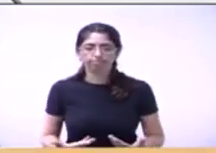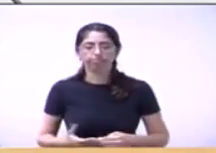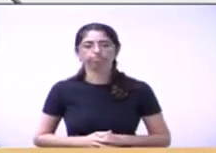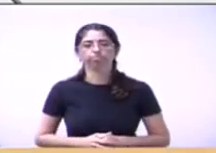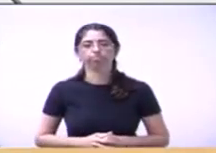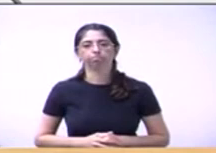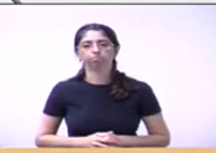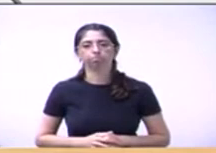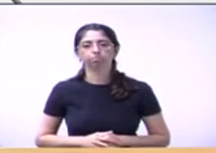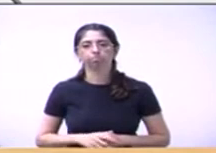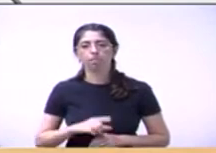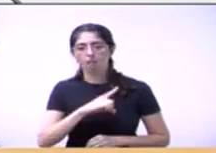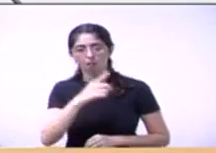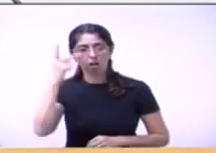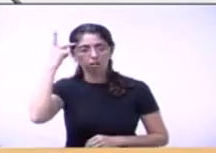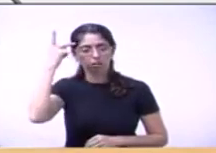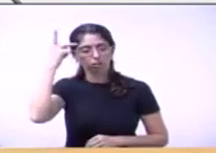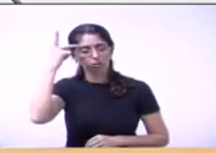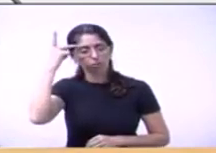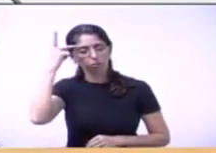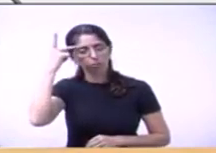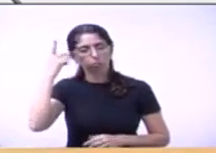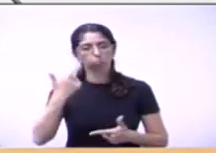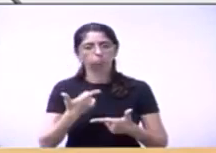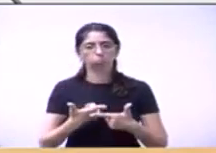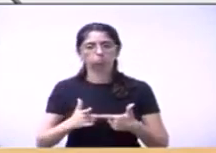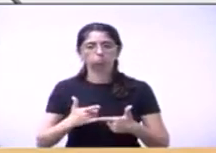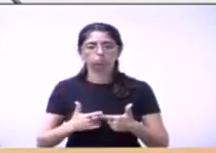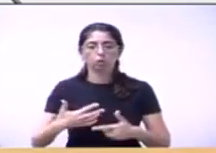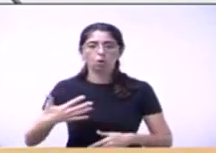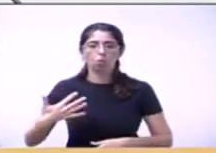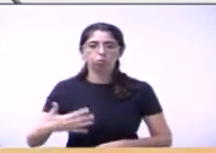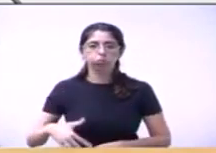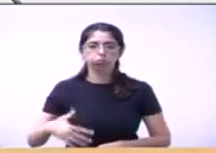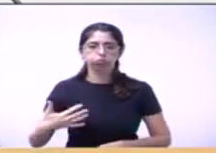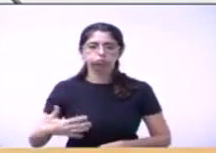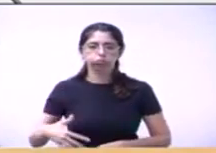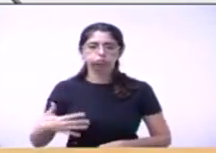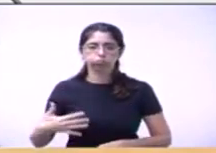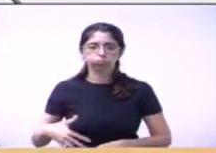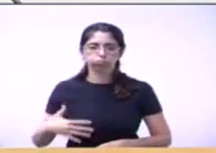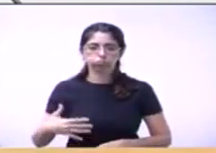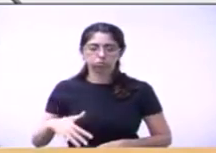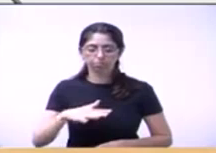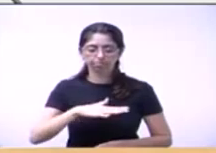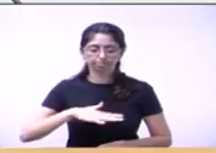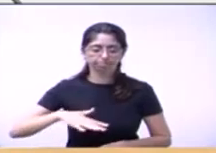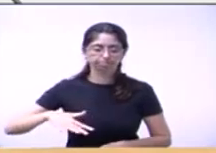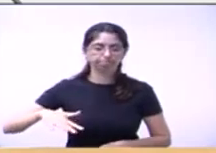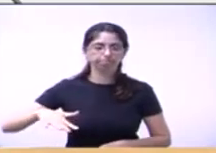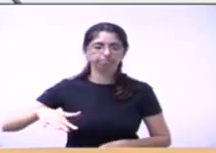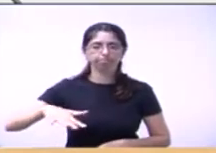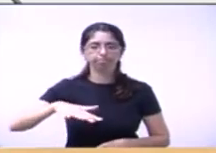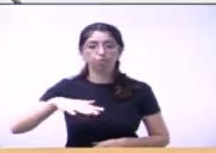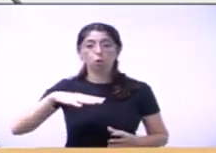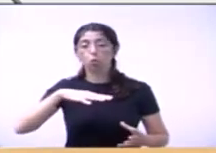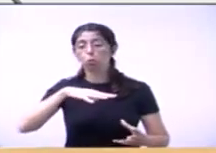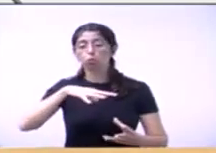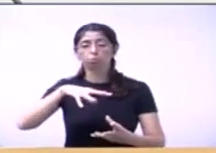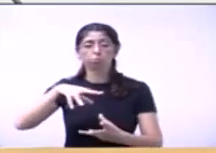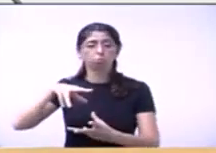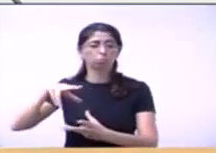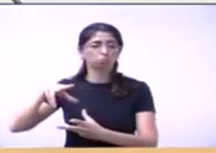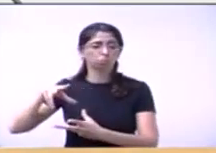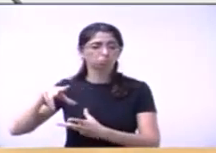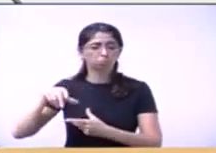tem tomado conta de muitas partes do mundo. A gente